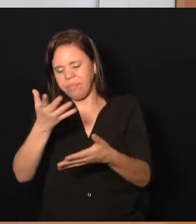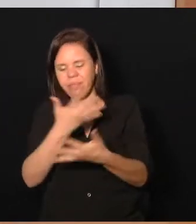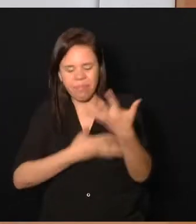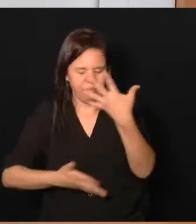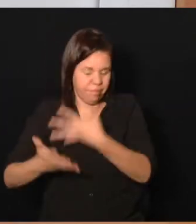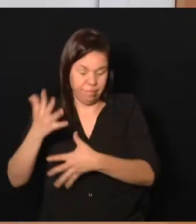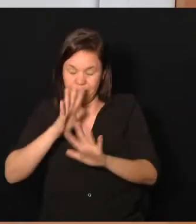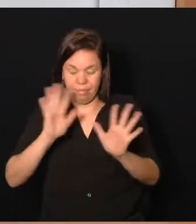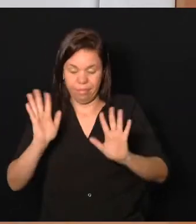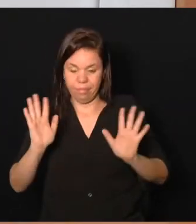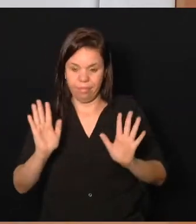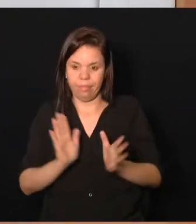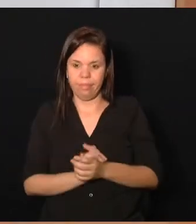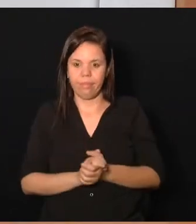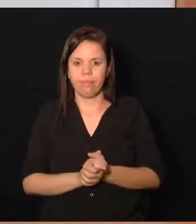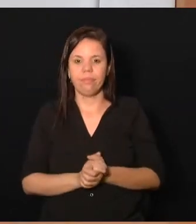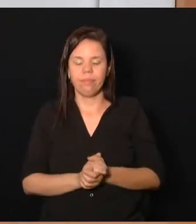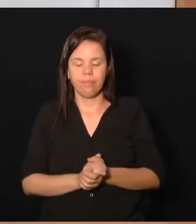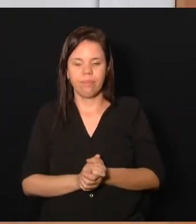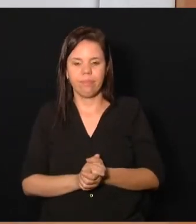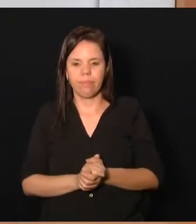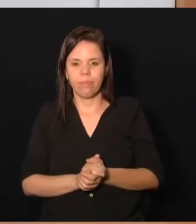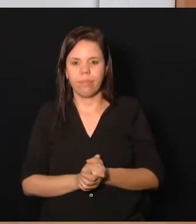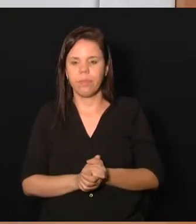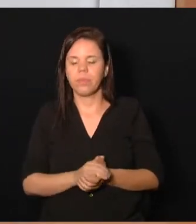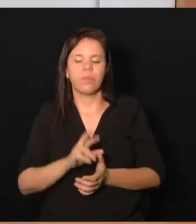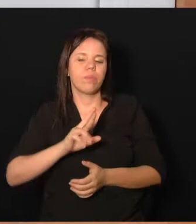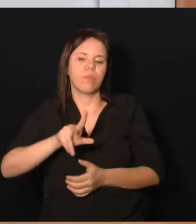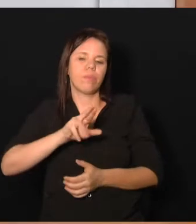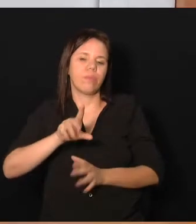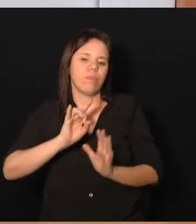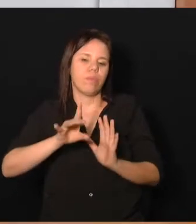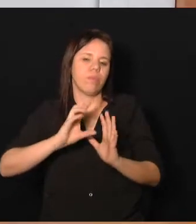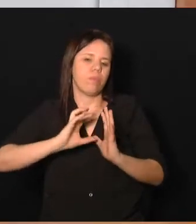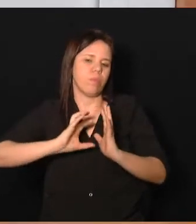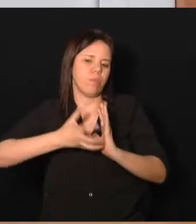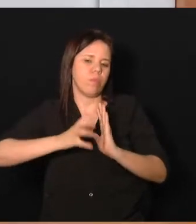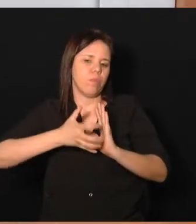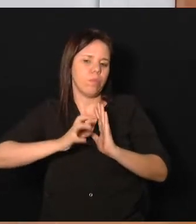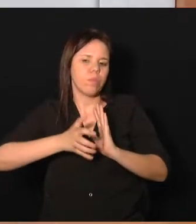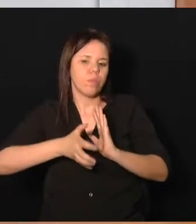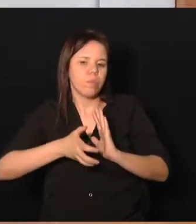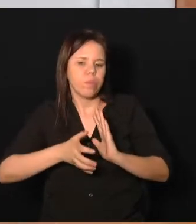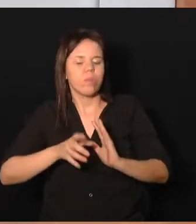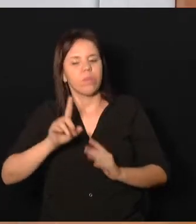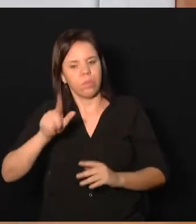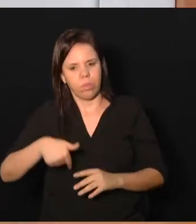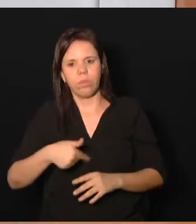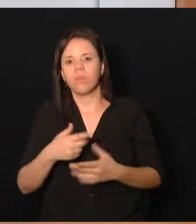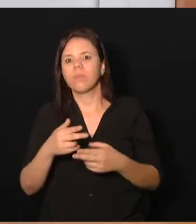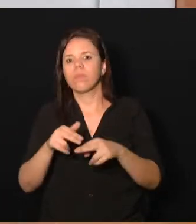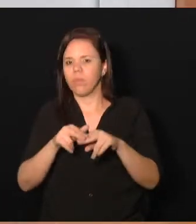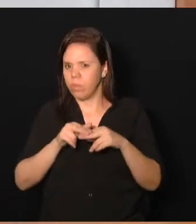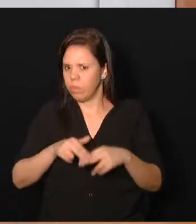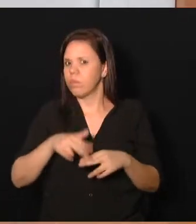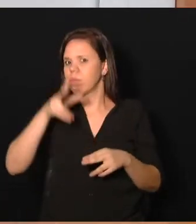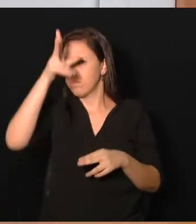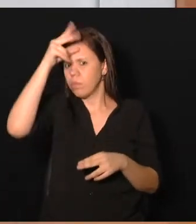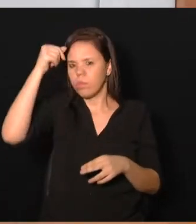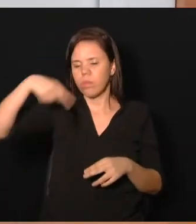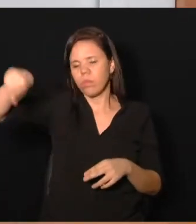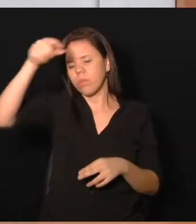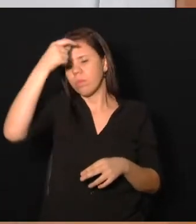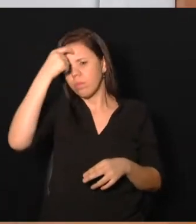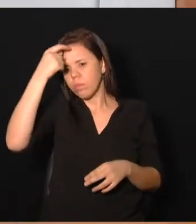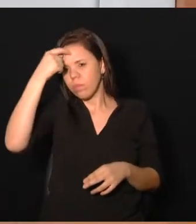gritante, né? Não é uma questão de um partido, é uma questão de gestão pública e mentalidade do